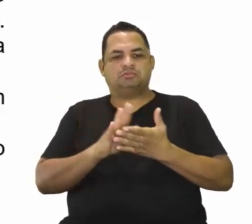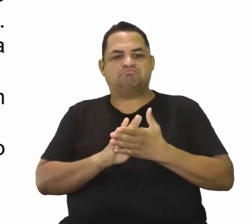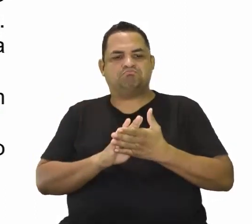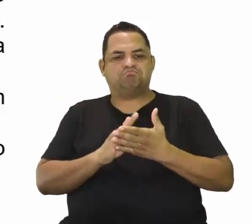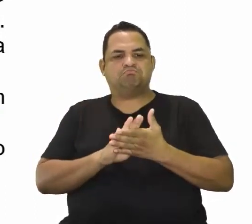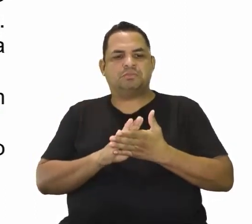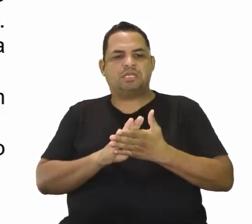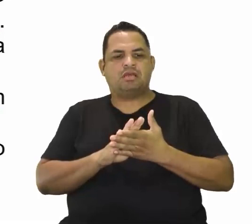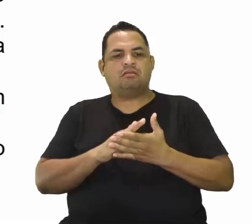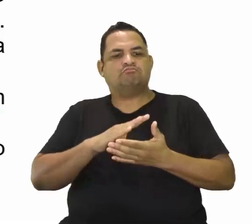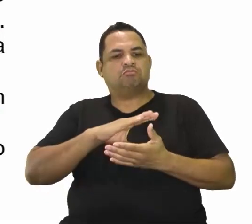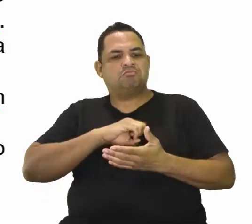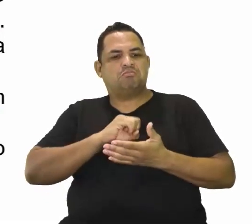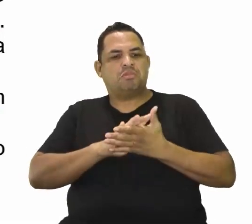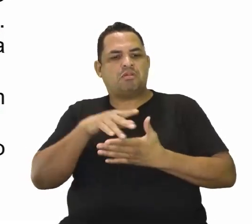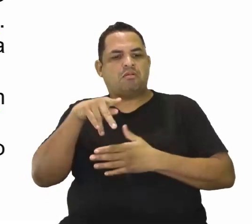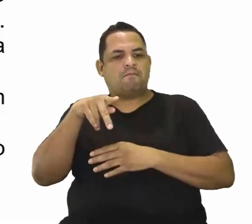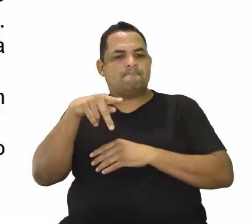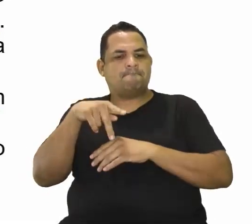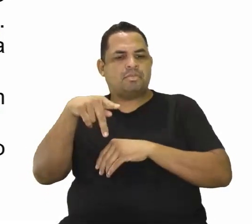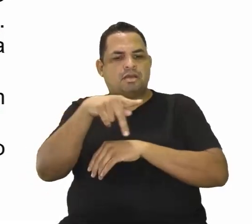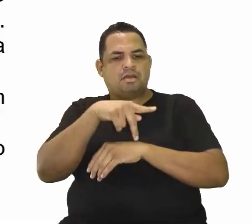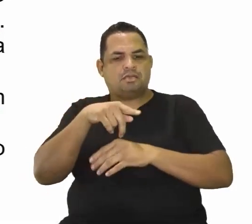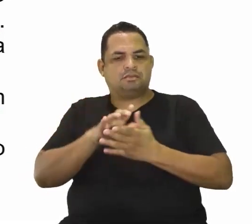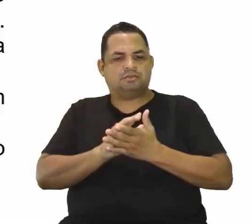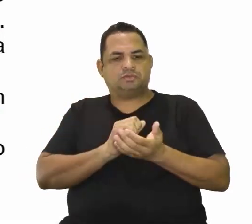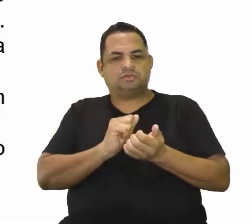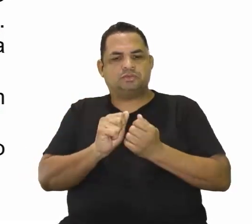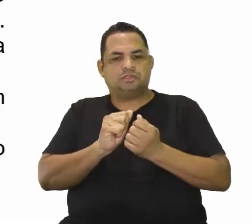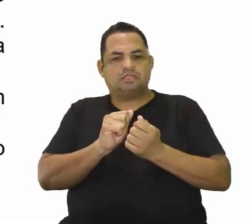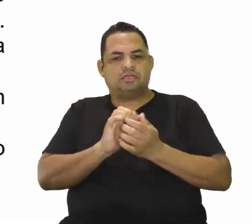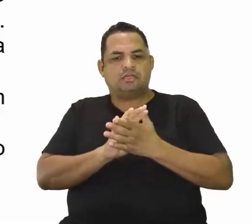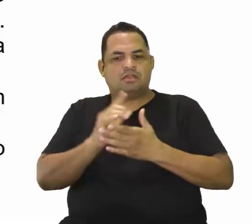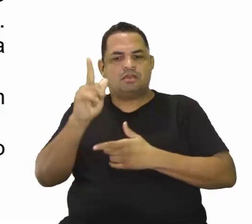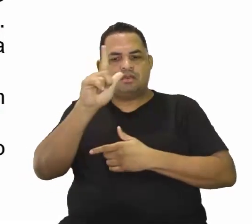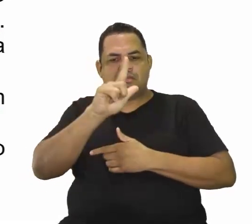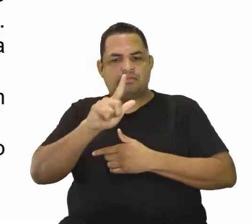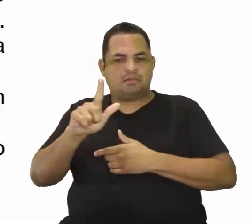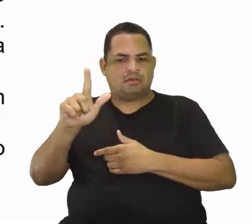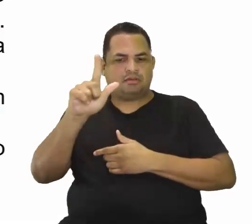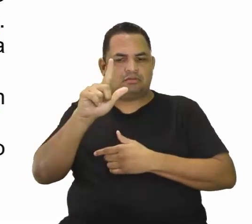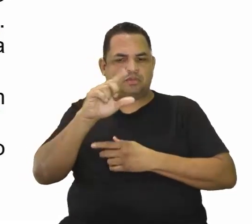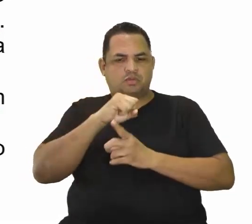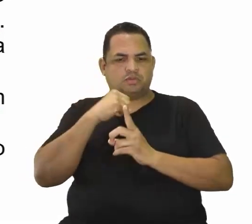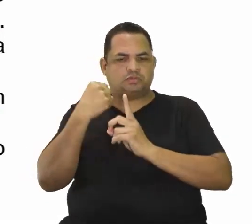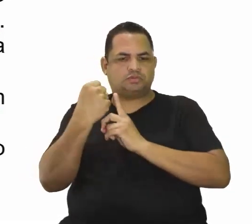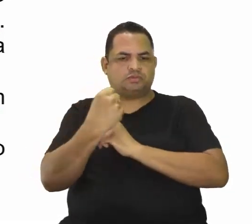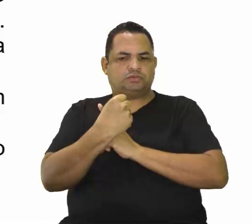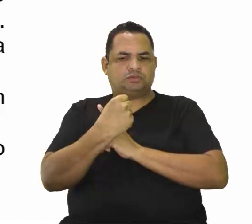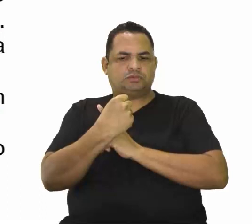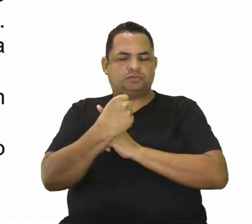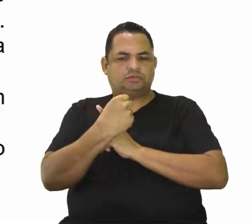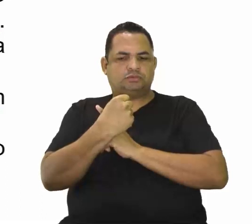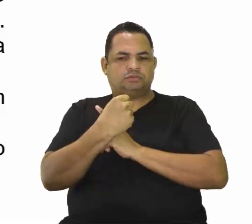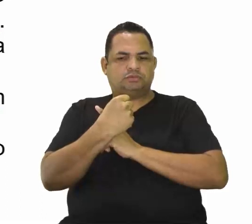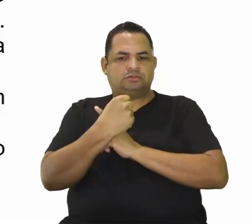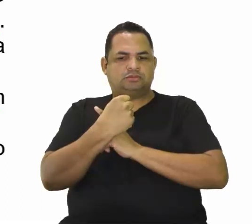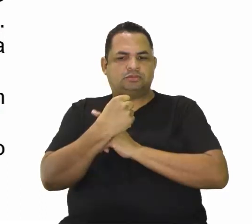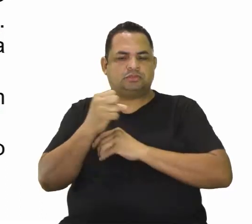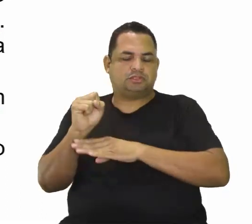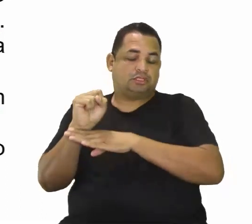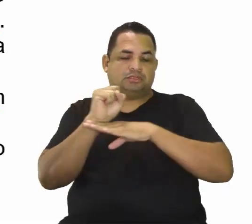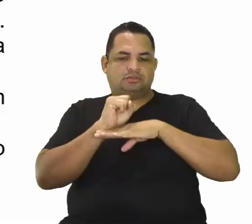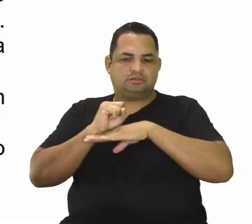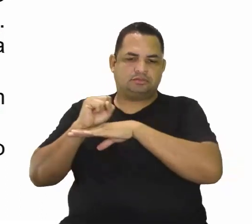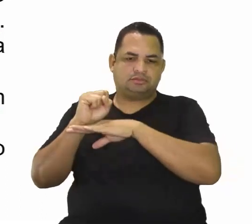cunho nacionalista, dirigida contra o liberalismo e o socialismo. Cara, é uma questão que você